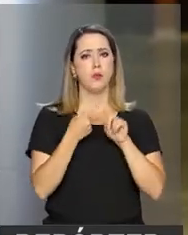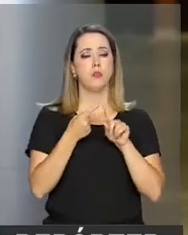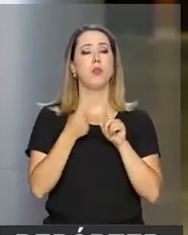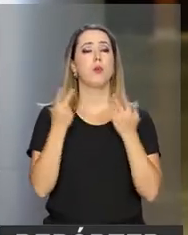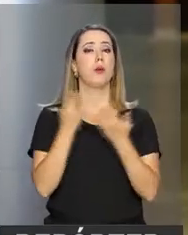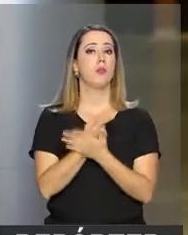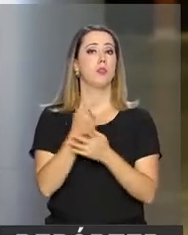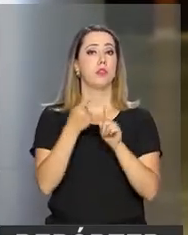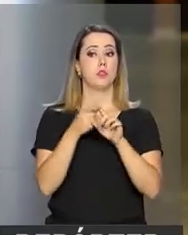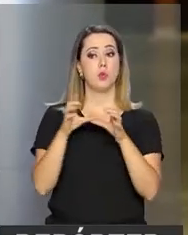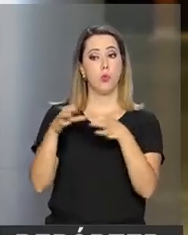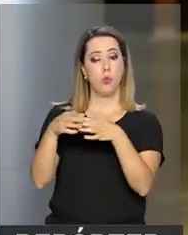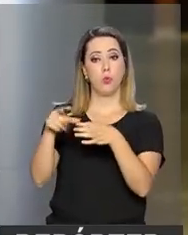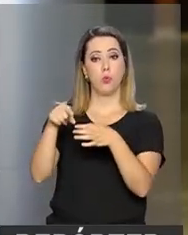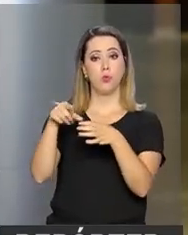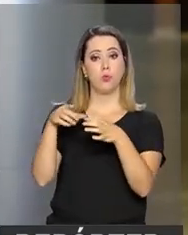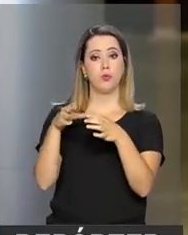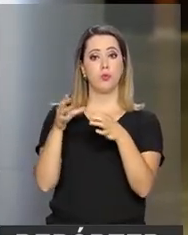é quanto aos